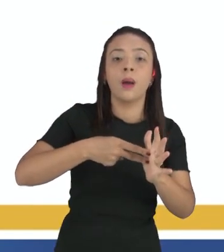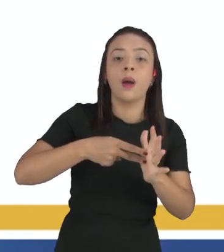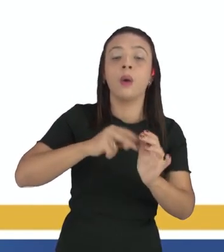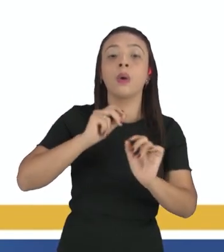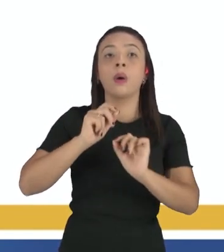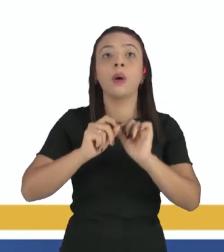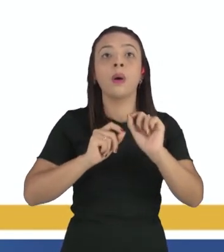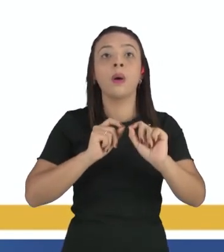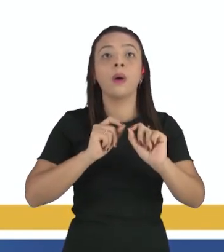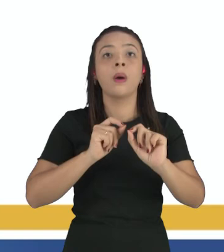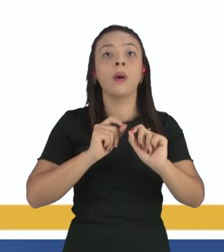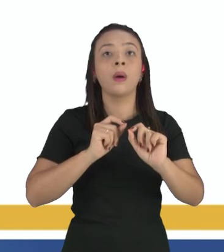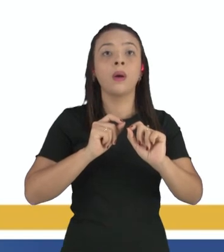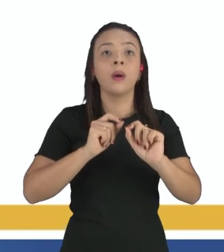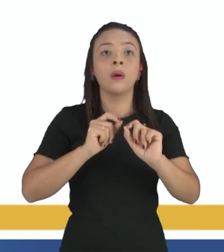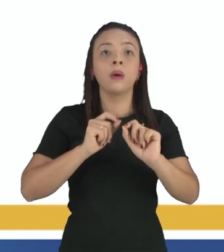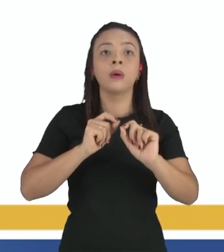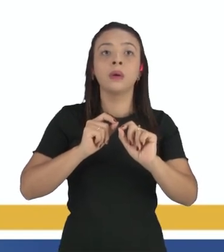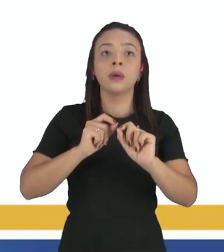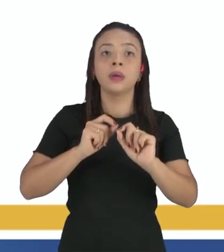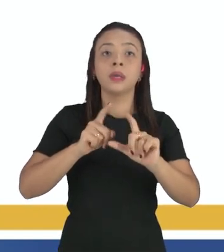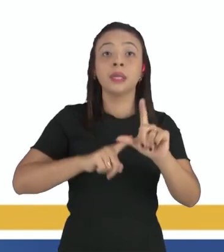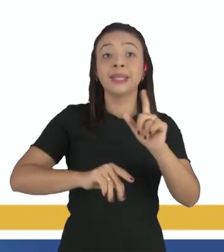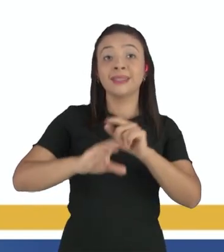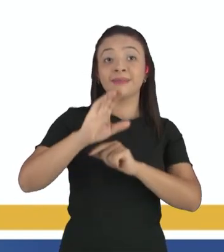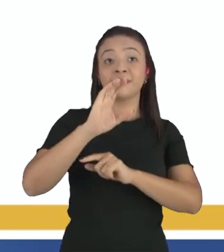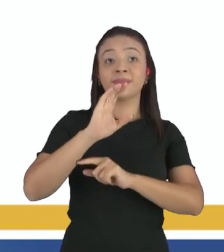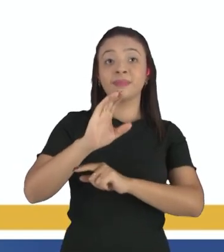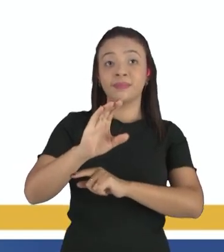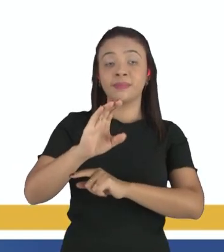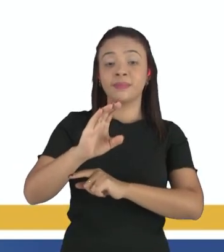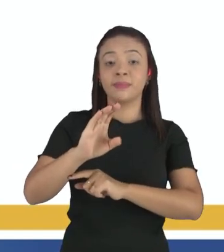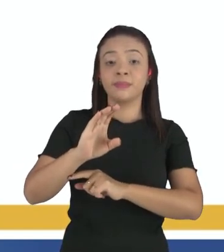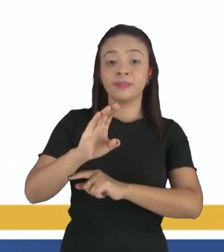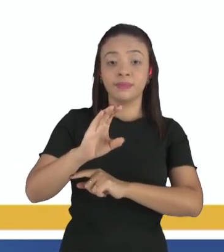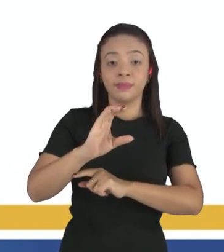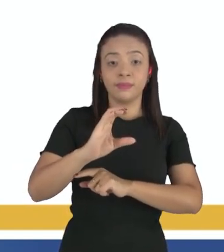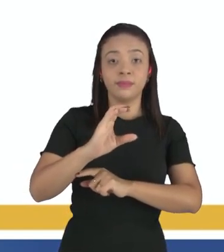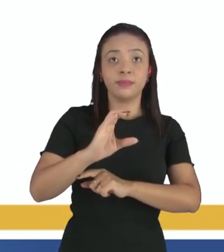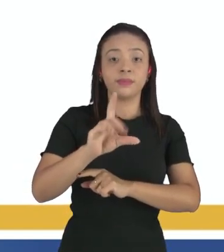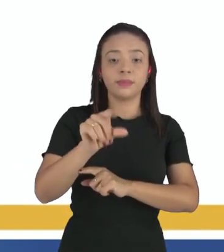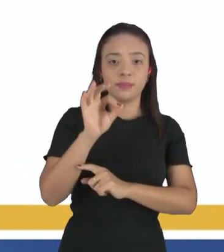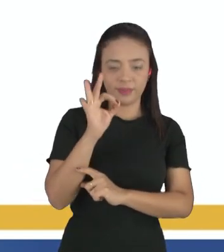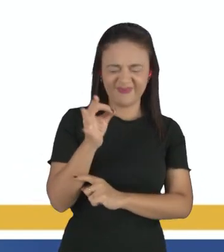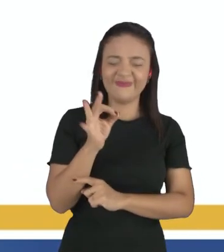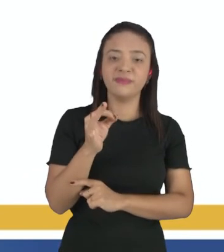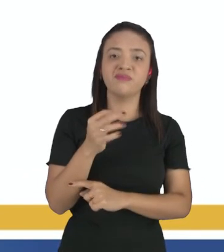Então, letra C, ok? Em que a escolha da palavra está